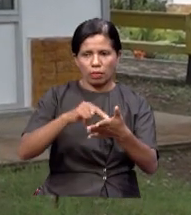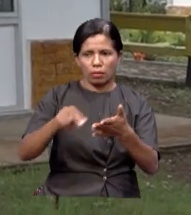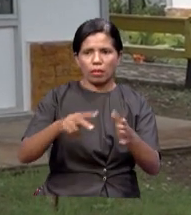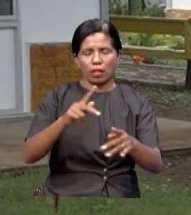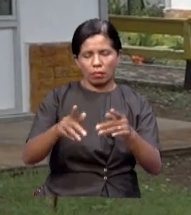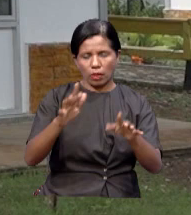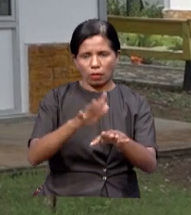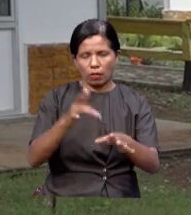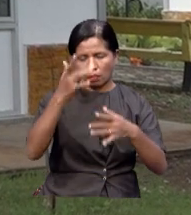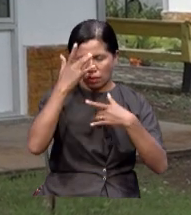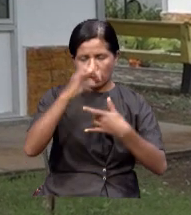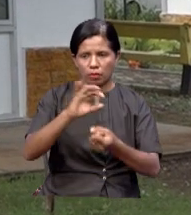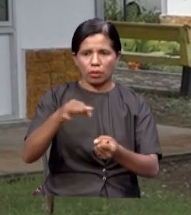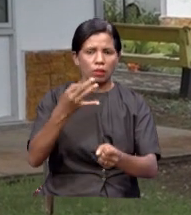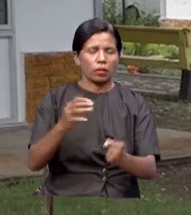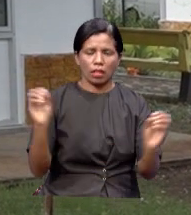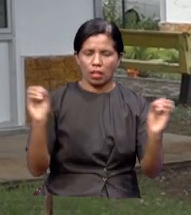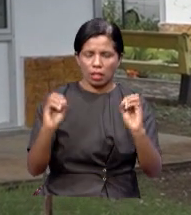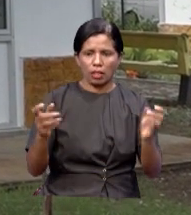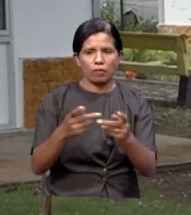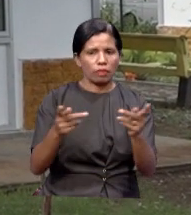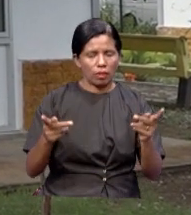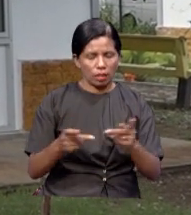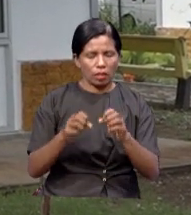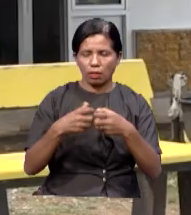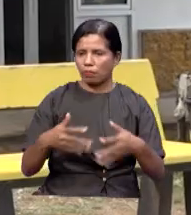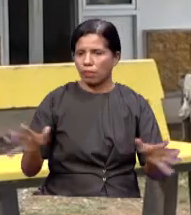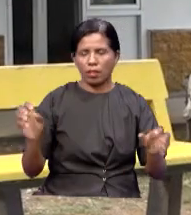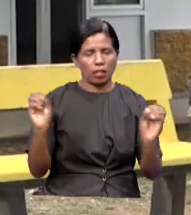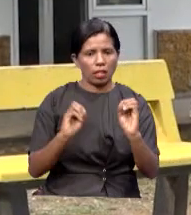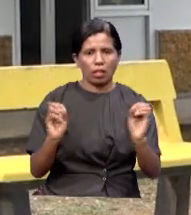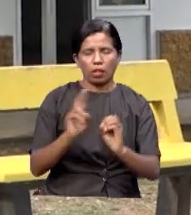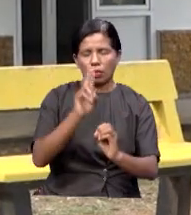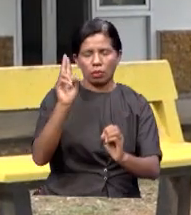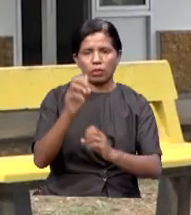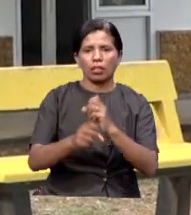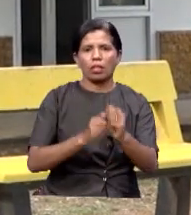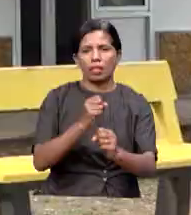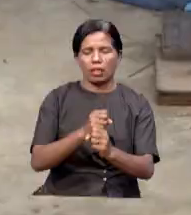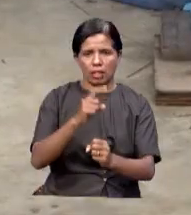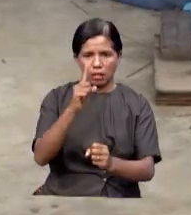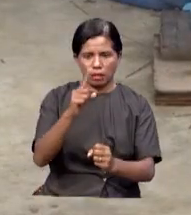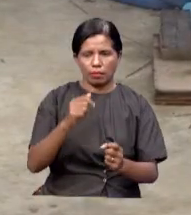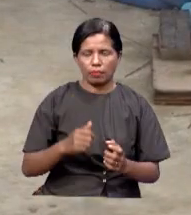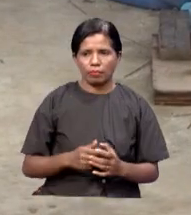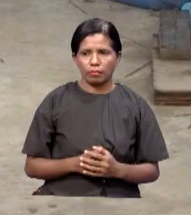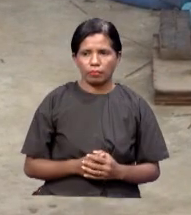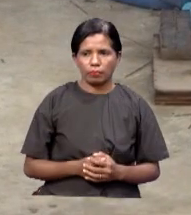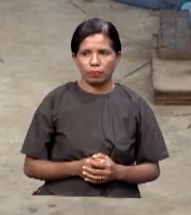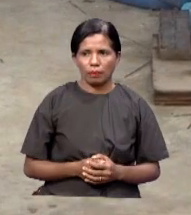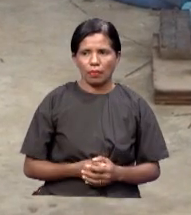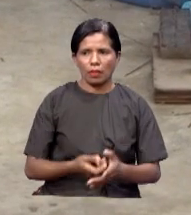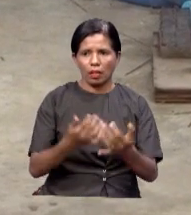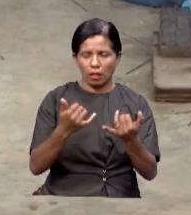infectado COVID-19, hajo menos, fatem refere mamu, não la utiliza quase tinham ida recinona. Dada